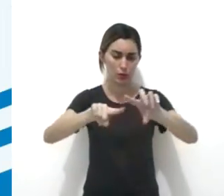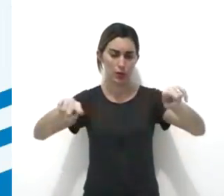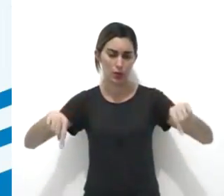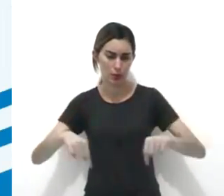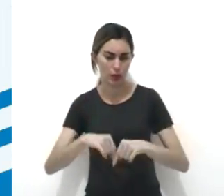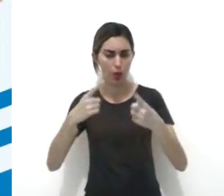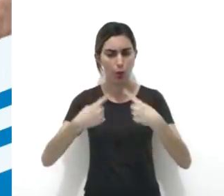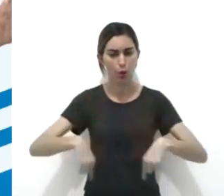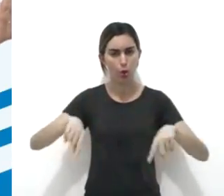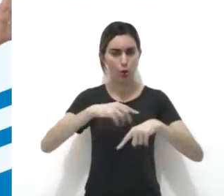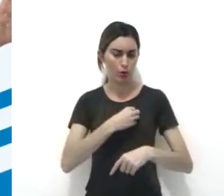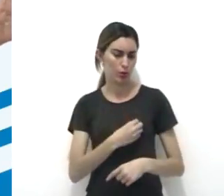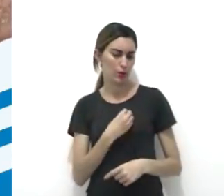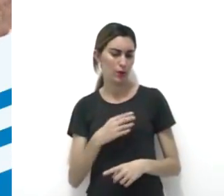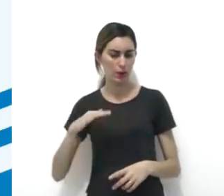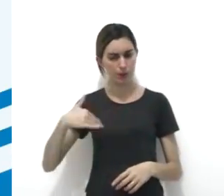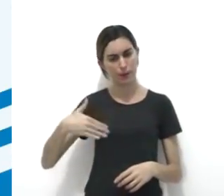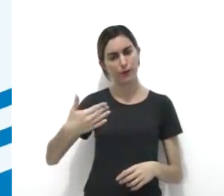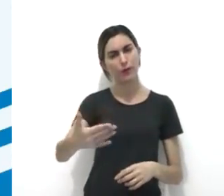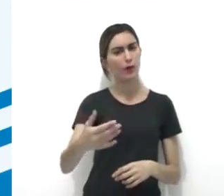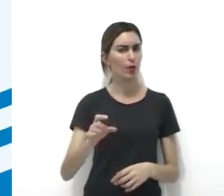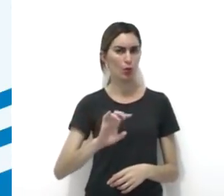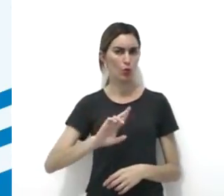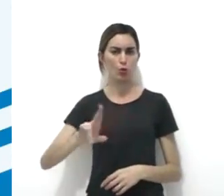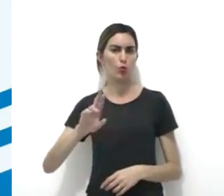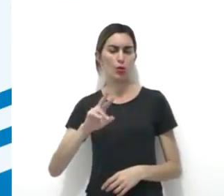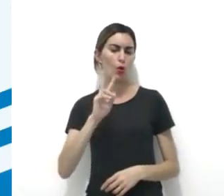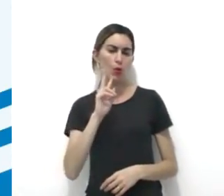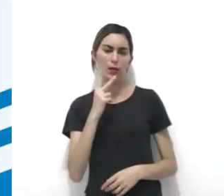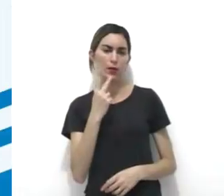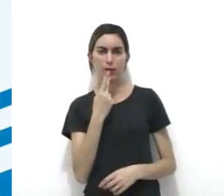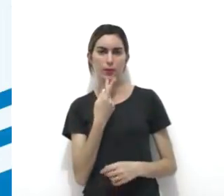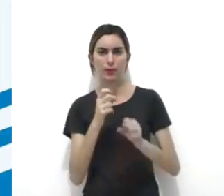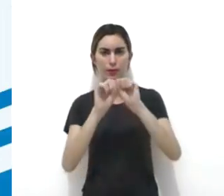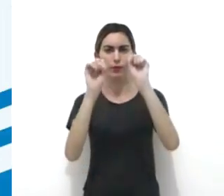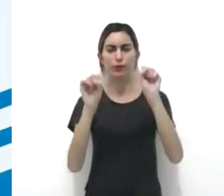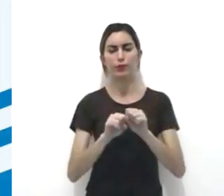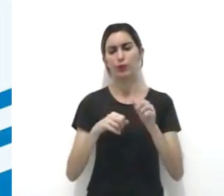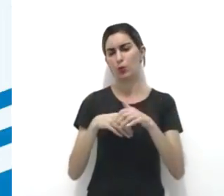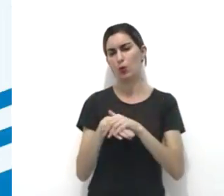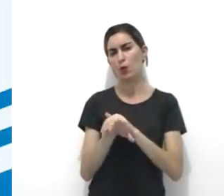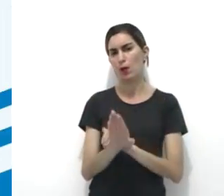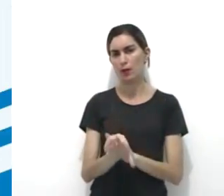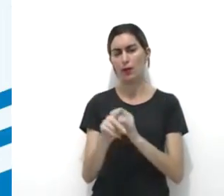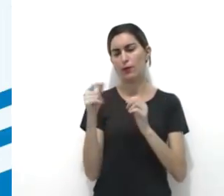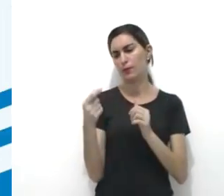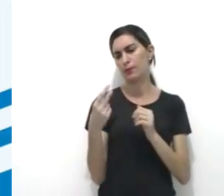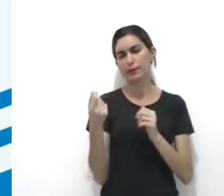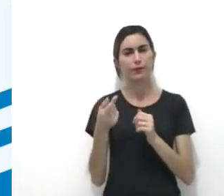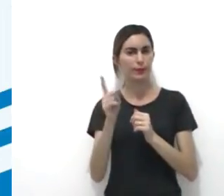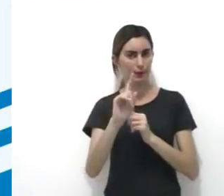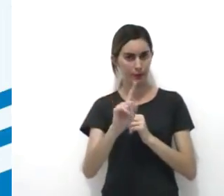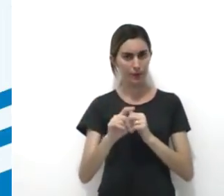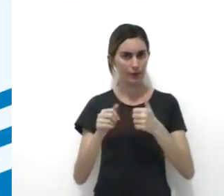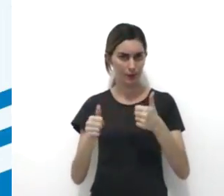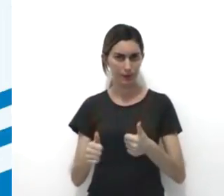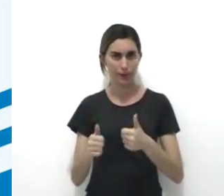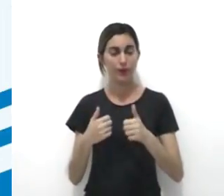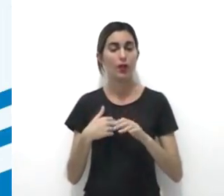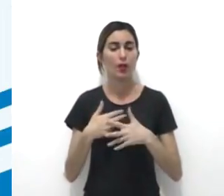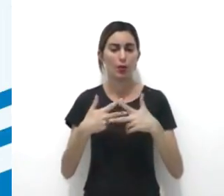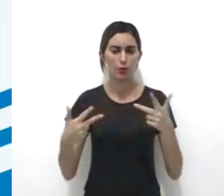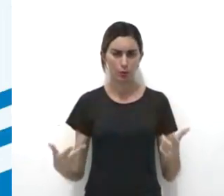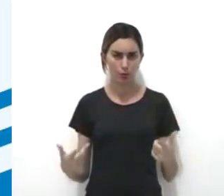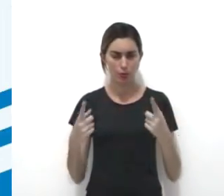aula para a nossa vida cotidiana. Não são conhecimentos sistematizados que ficam guardados lá naquele ambiente não, tá?